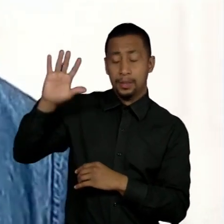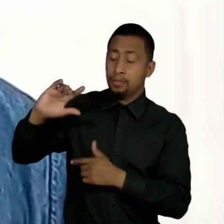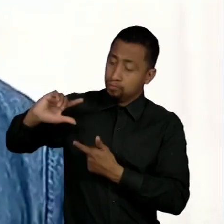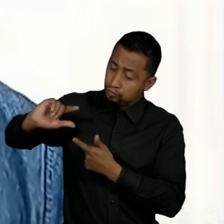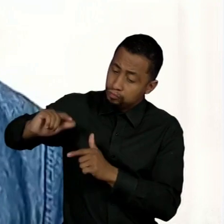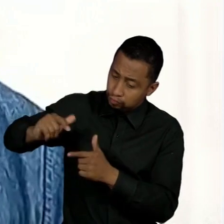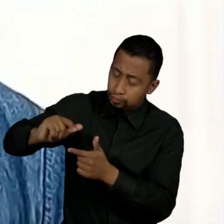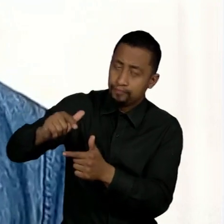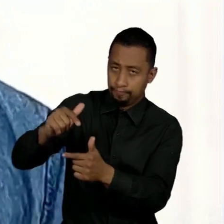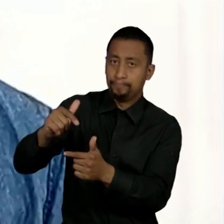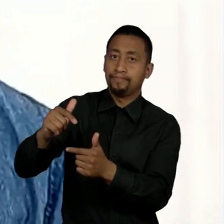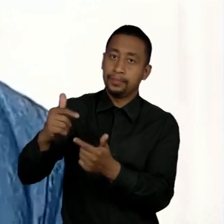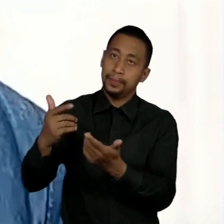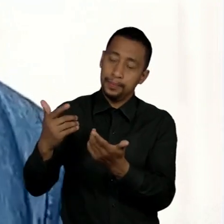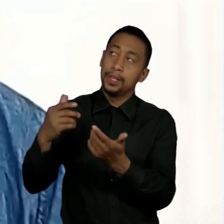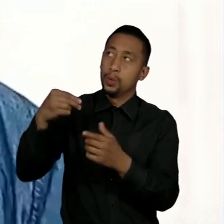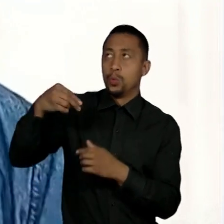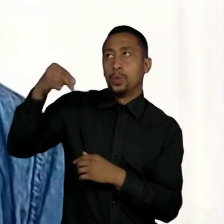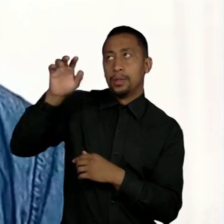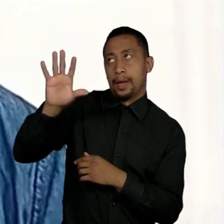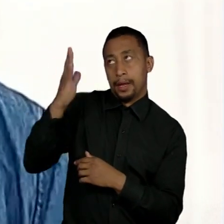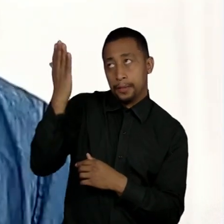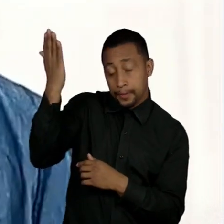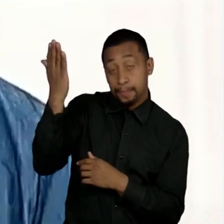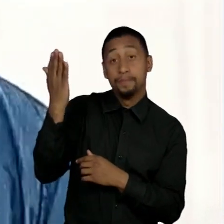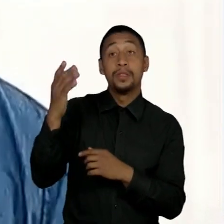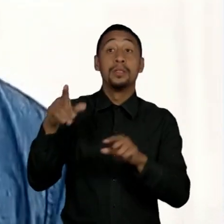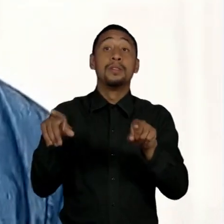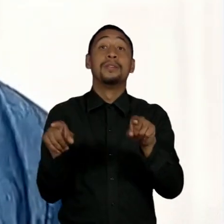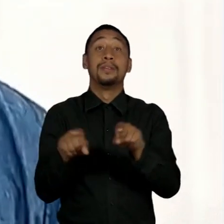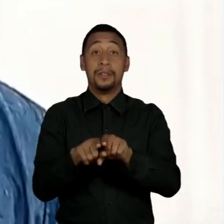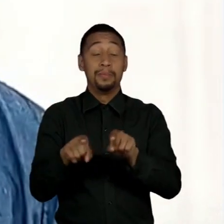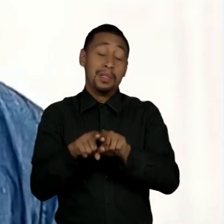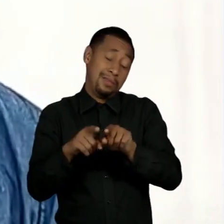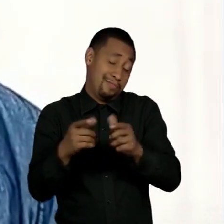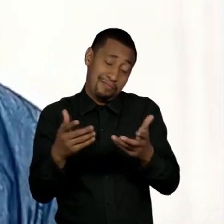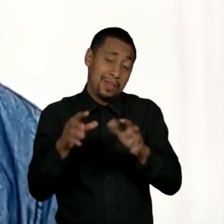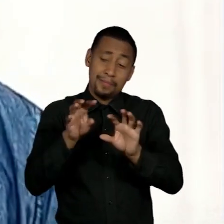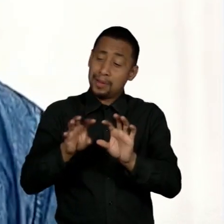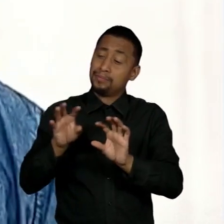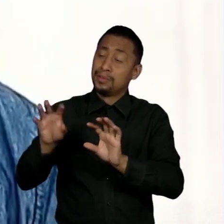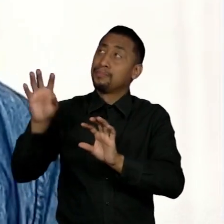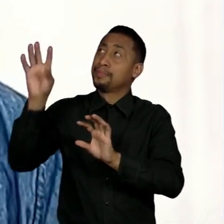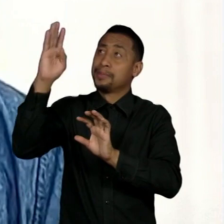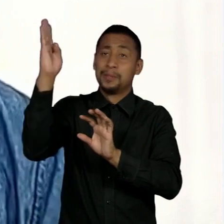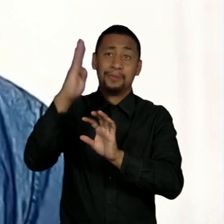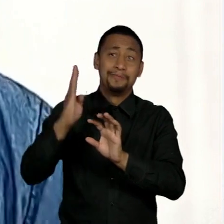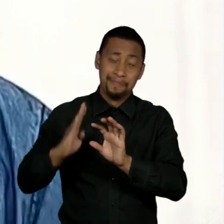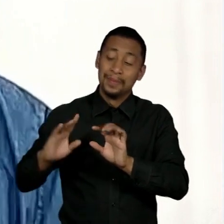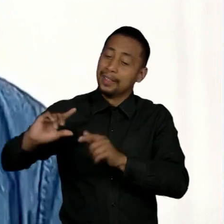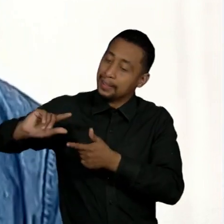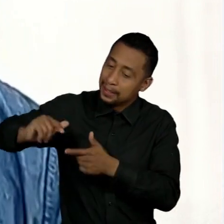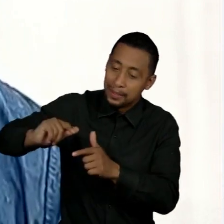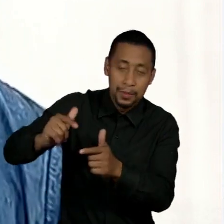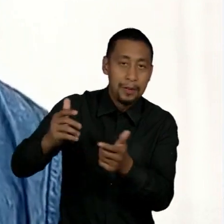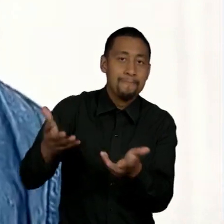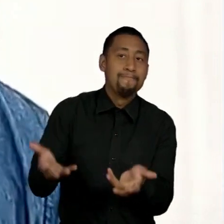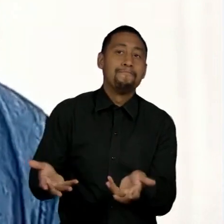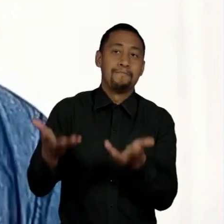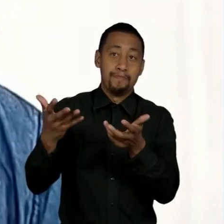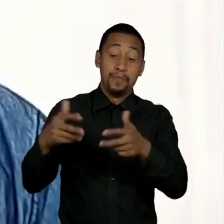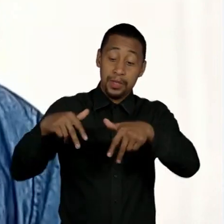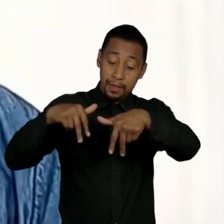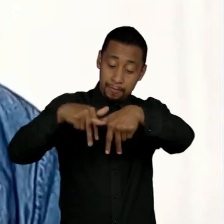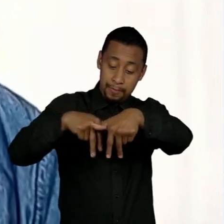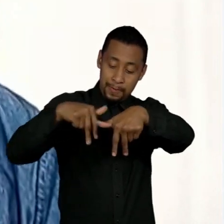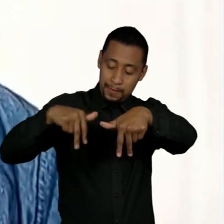na região Nordeste, no restante da região Nordeste, como também no Brasil. É uma tradição muito rica e ancestral,